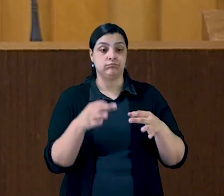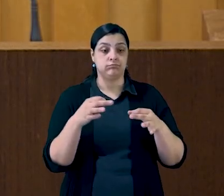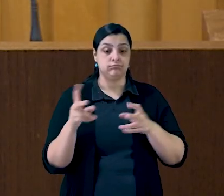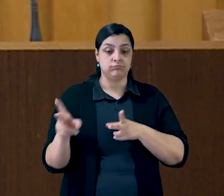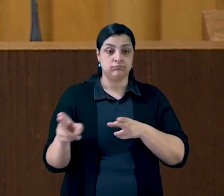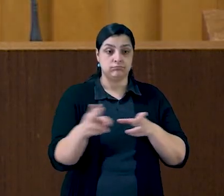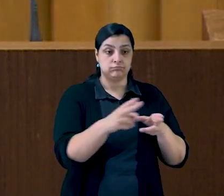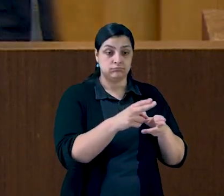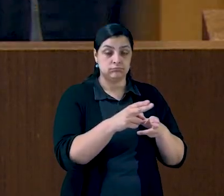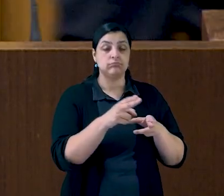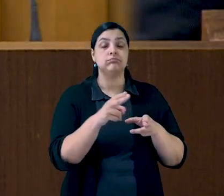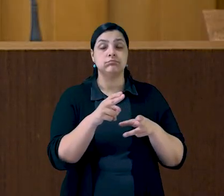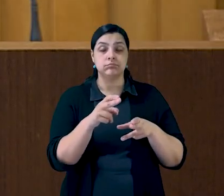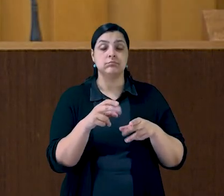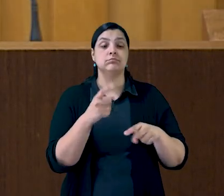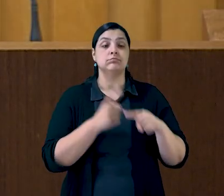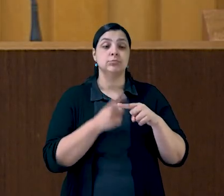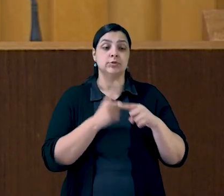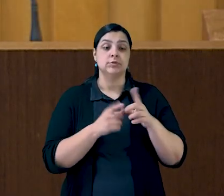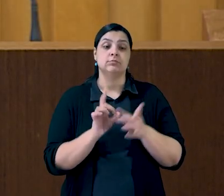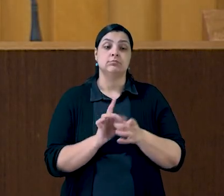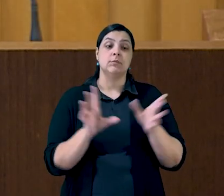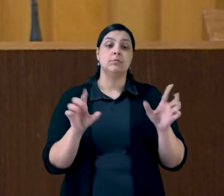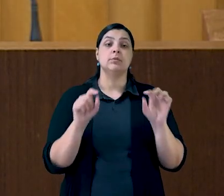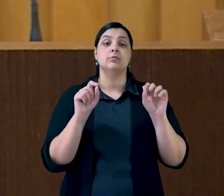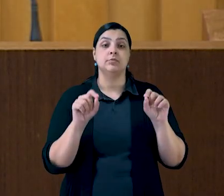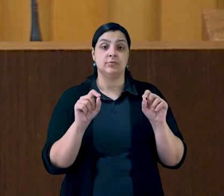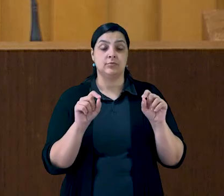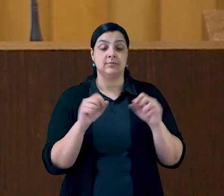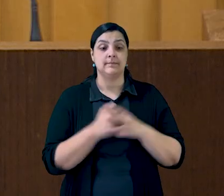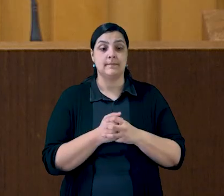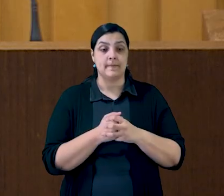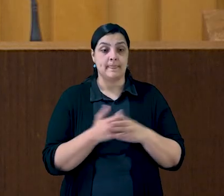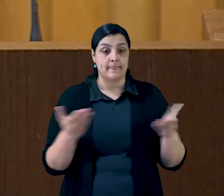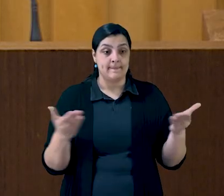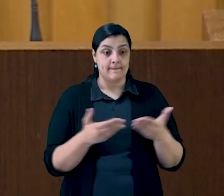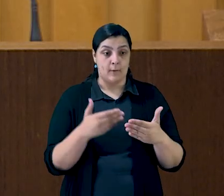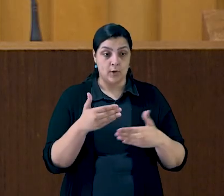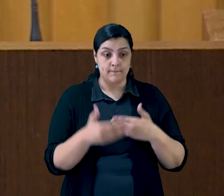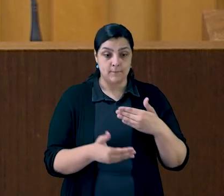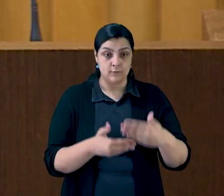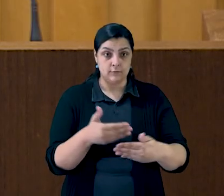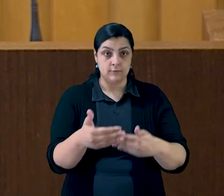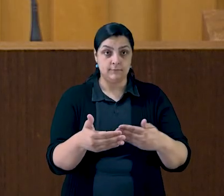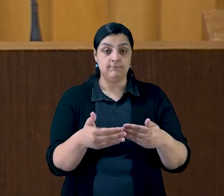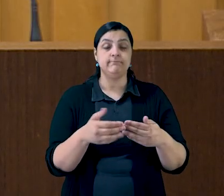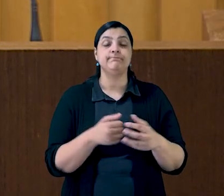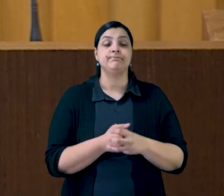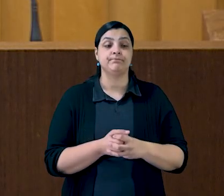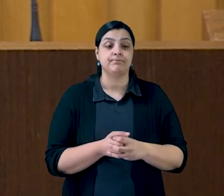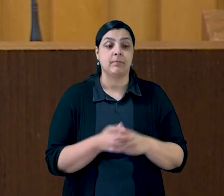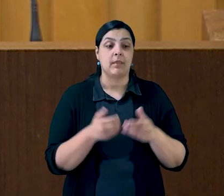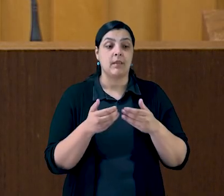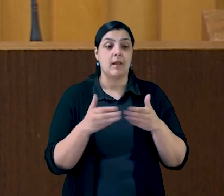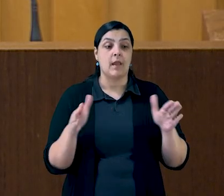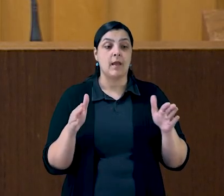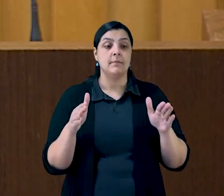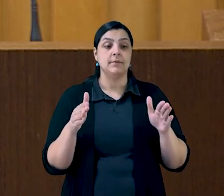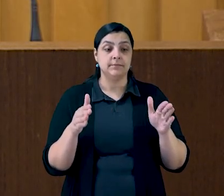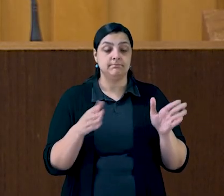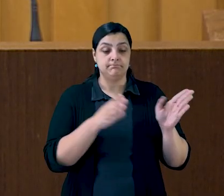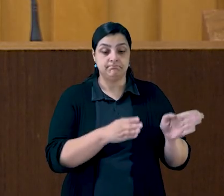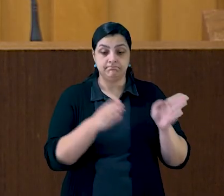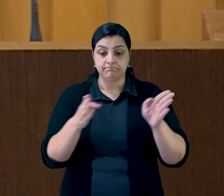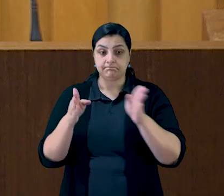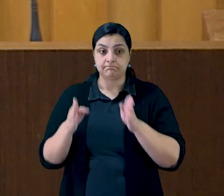precedente judicial com efeito obrigatório, na medida em que permite que nesta etapa procedimental seja aberta